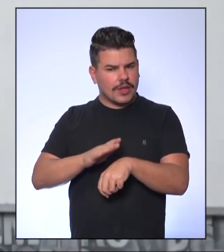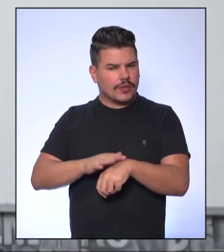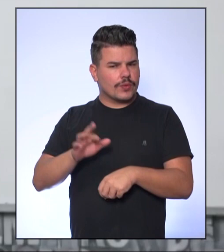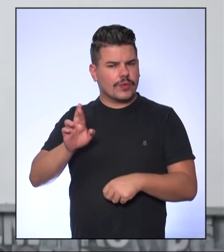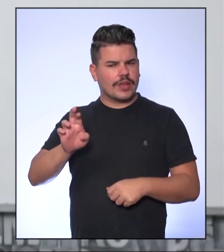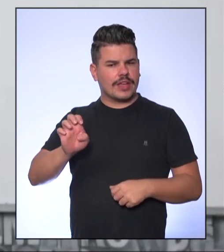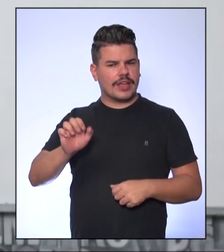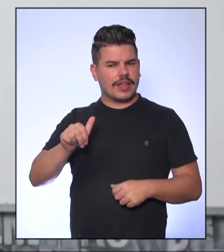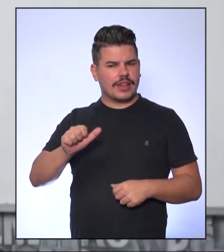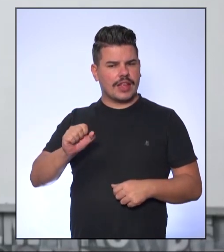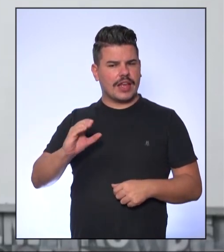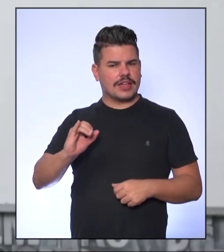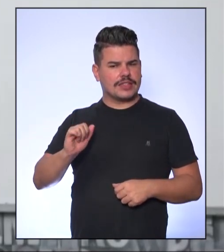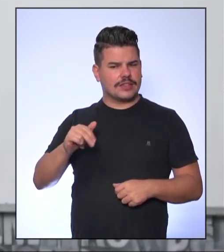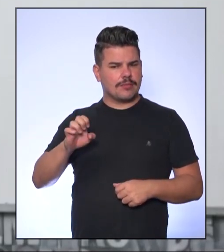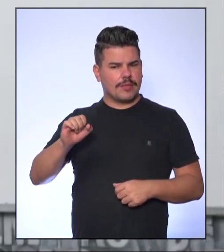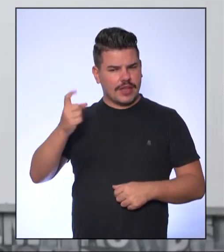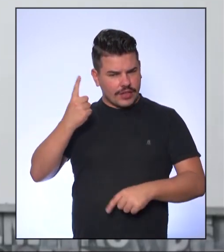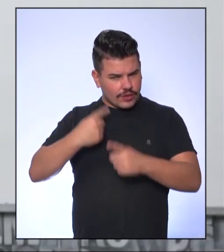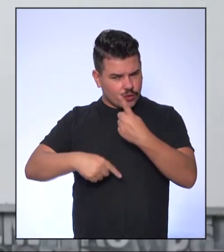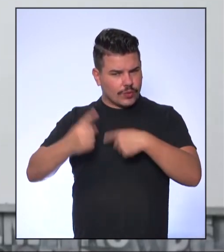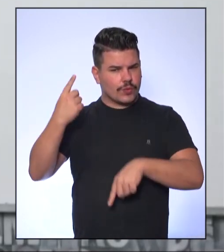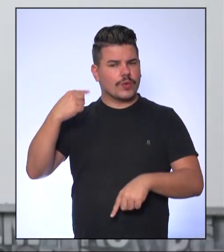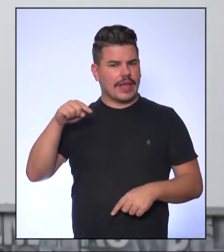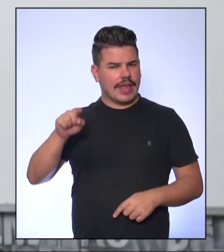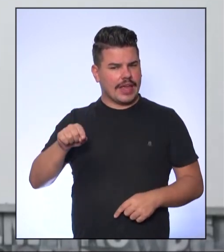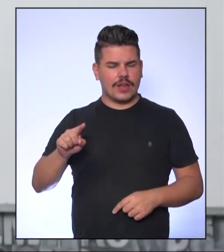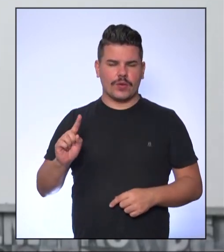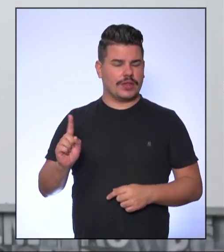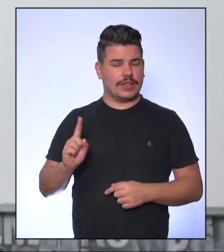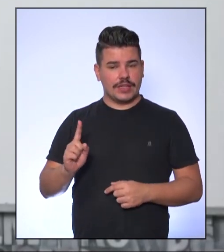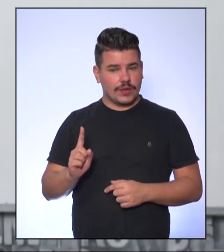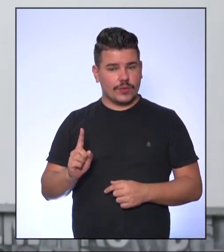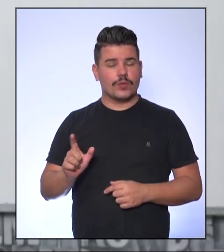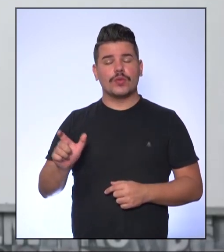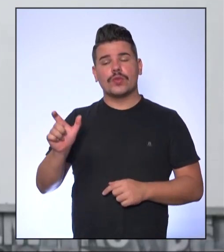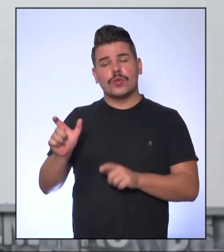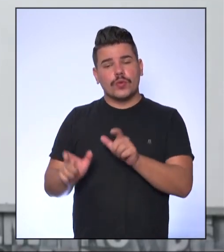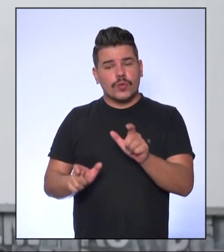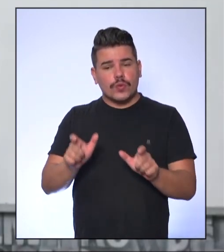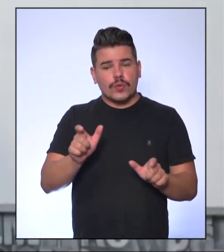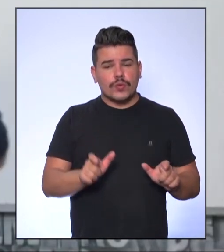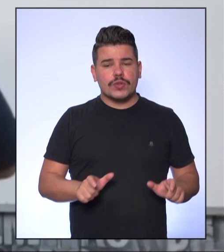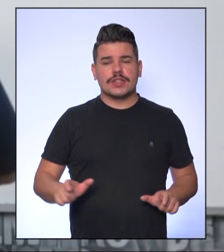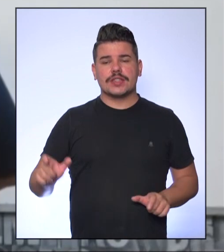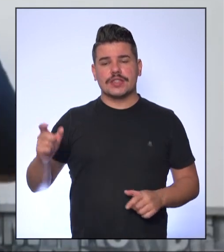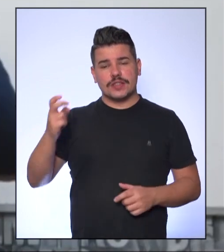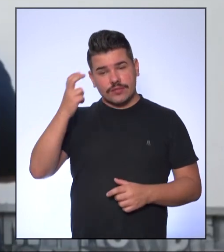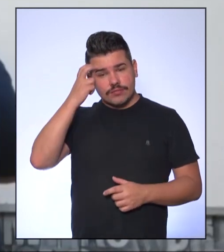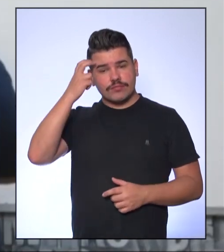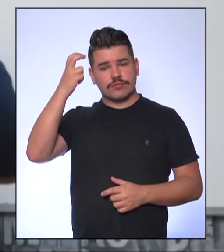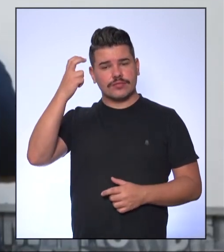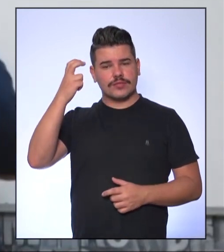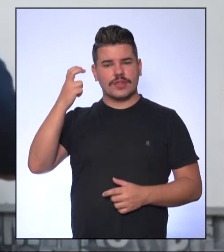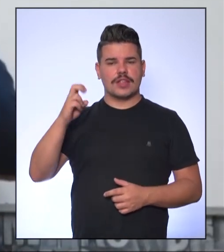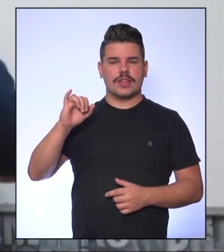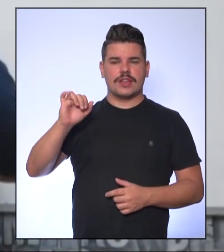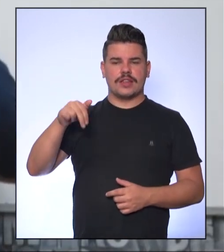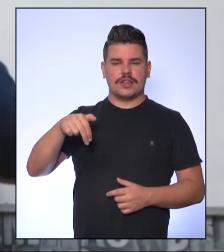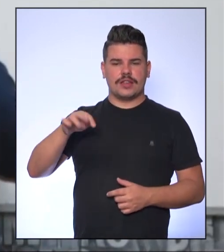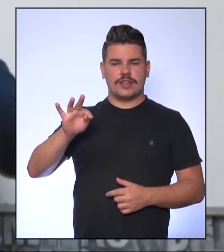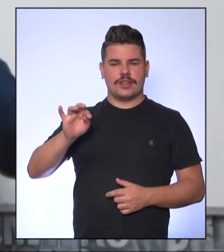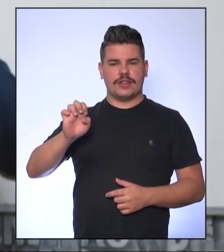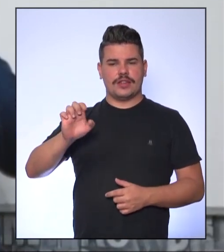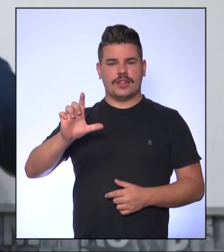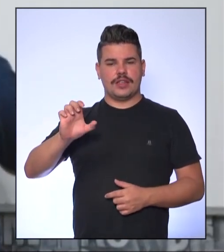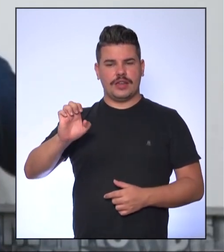aqui os intelectuais. Professor, o que são os intelectuais? Intelectuais vão trazer para a gente os